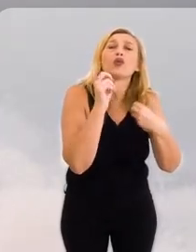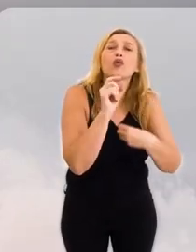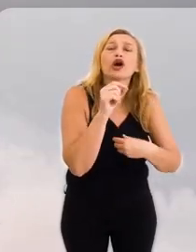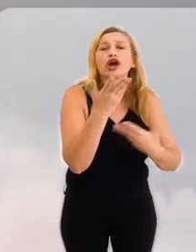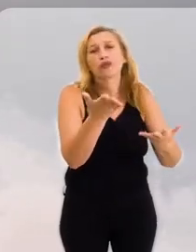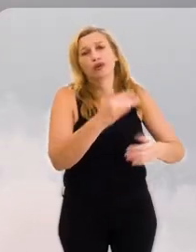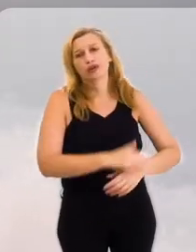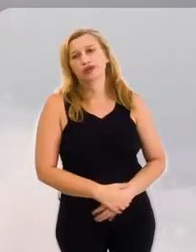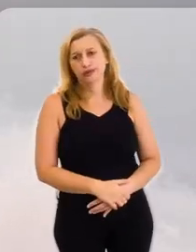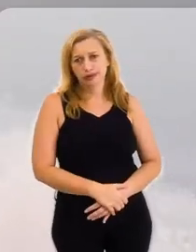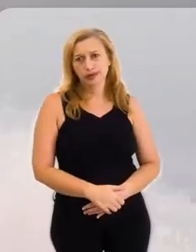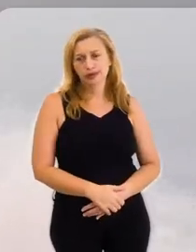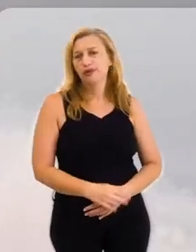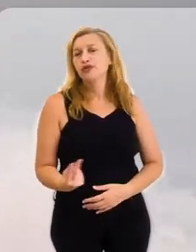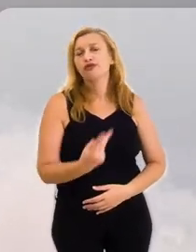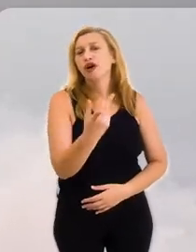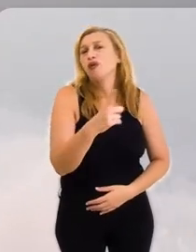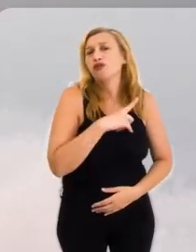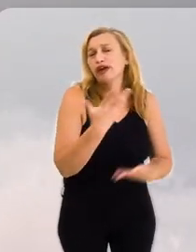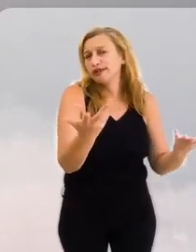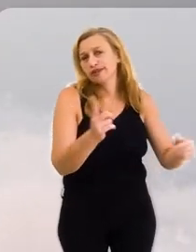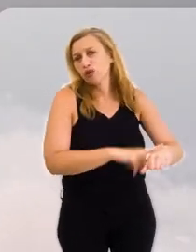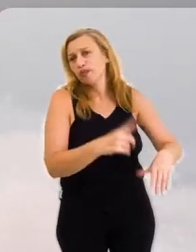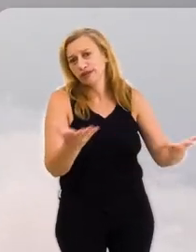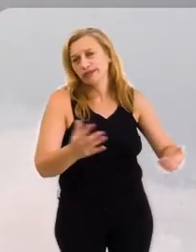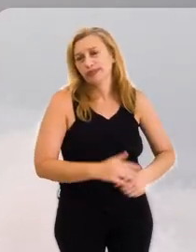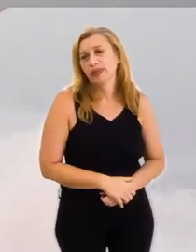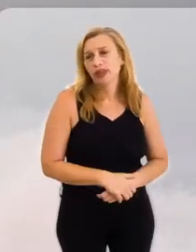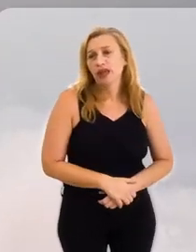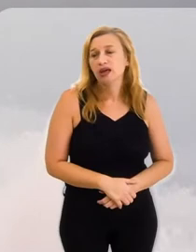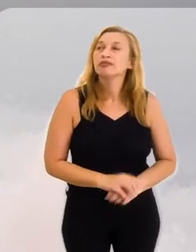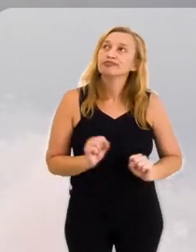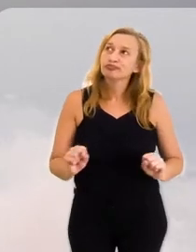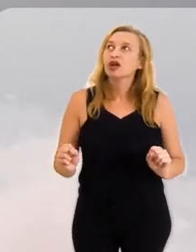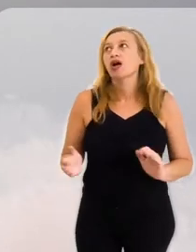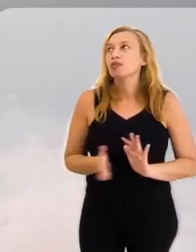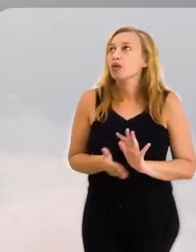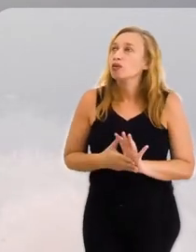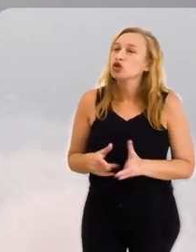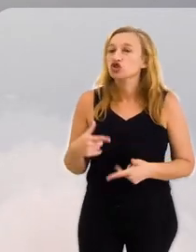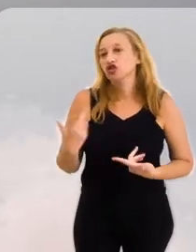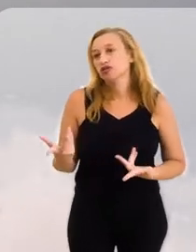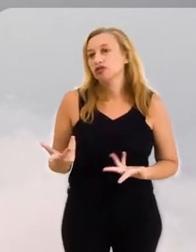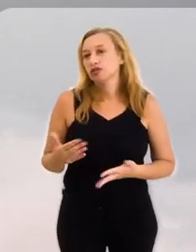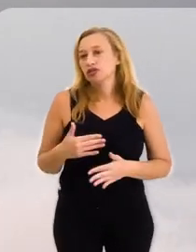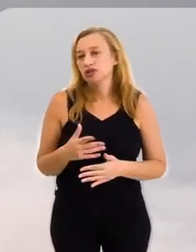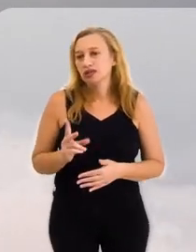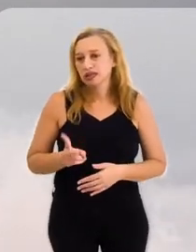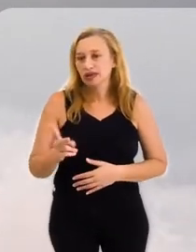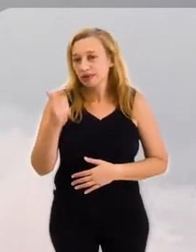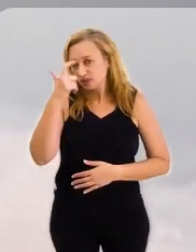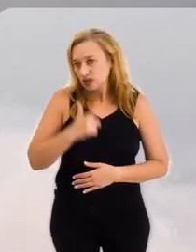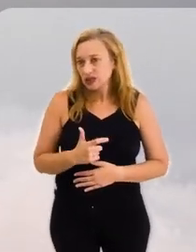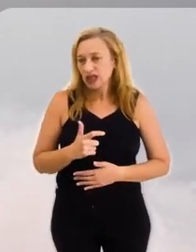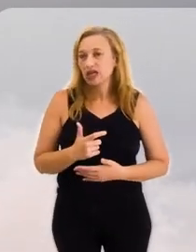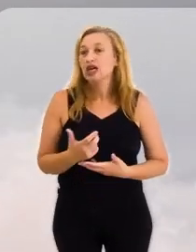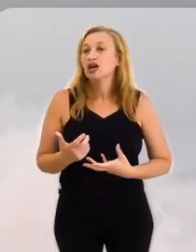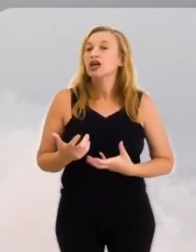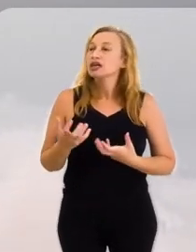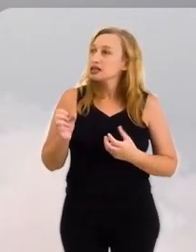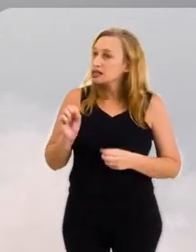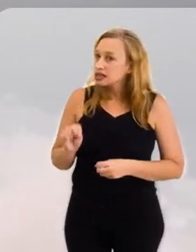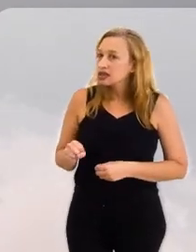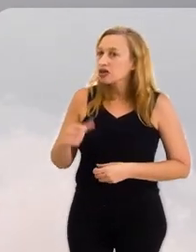no final da sua vida como vai ter o valor disso nesse momento Claro que tem um grande propósito que a gente fique tão na vida está com você